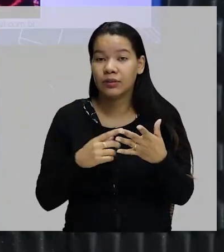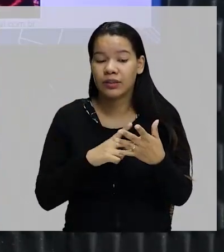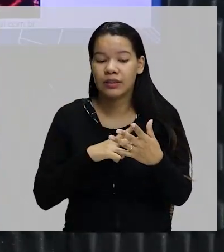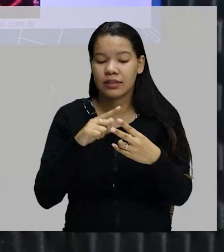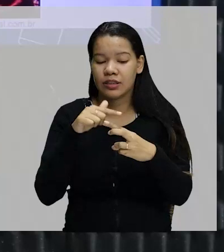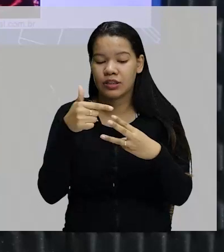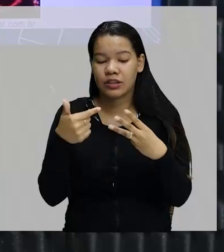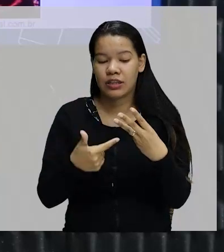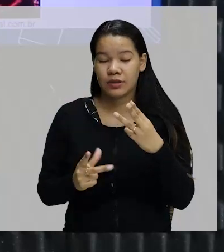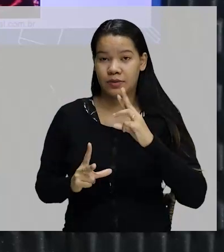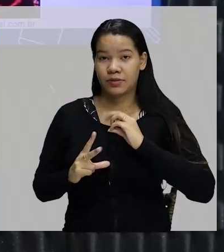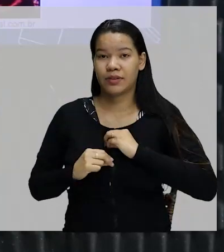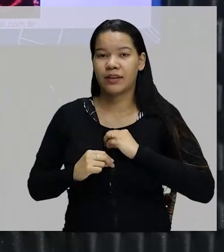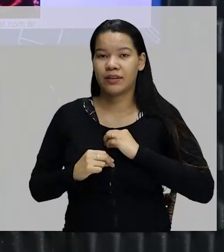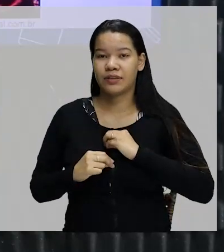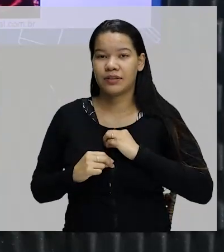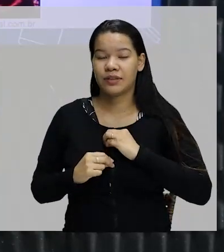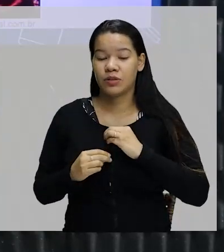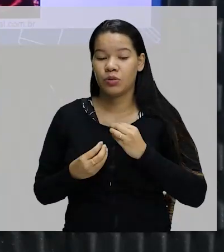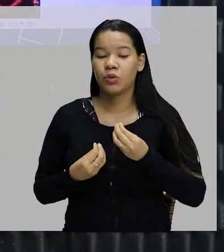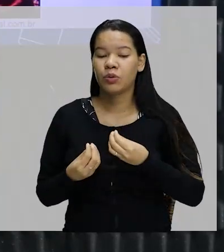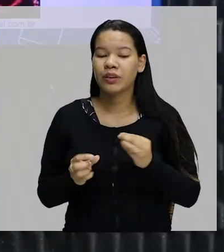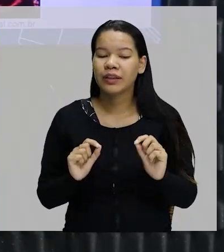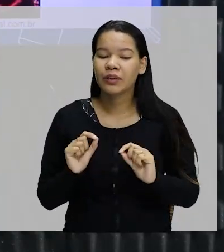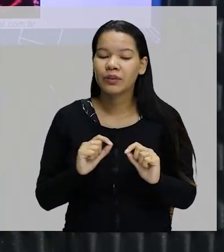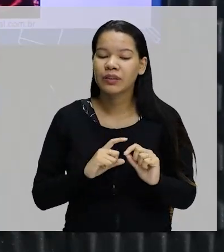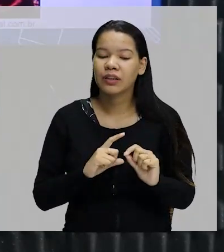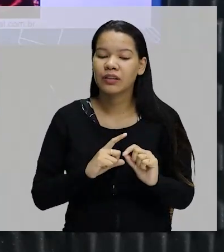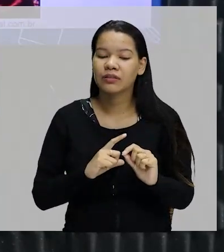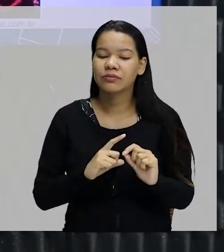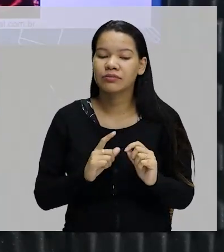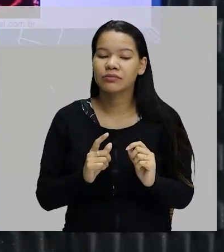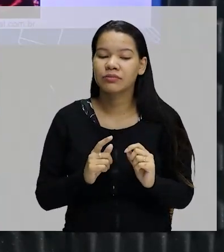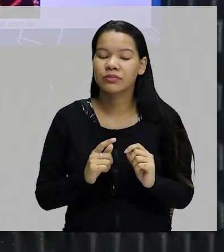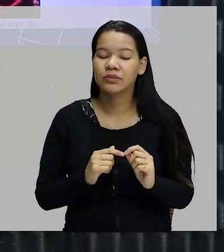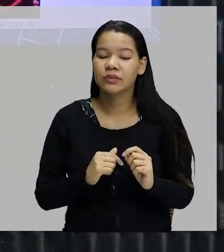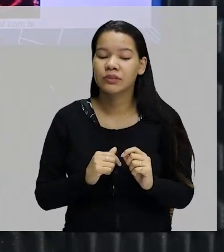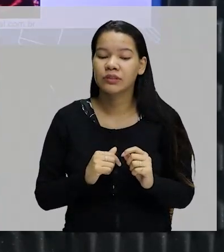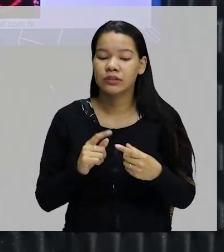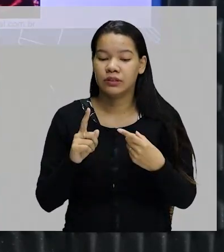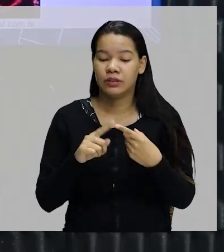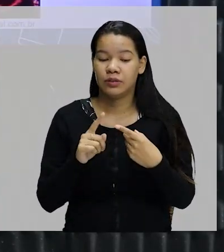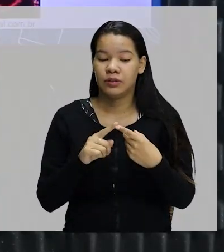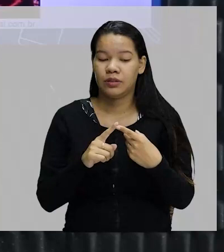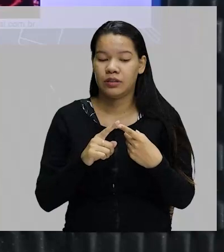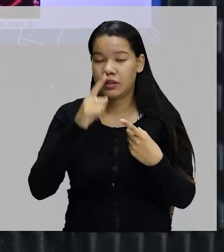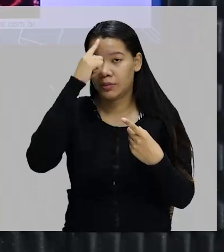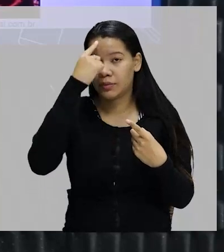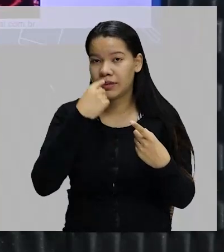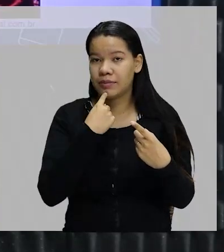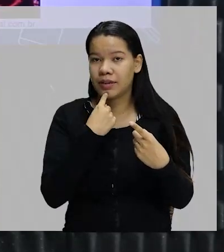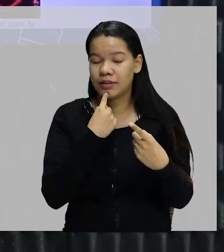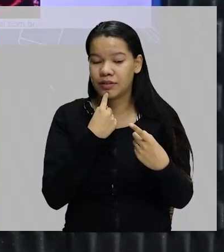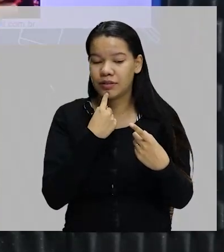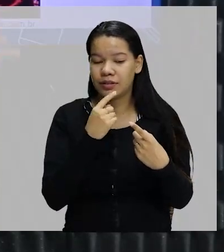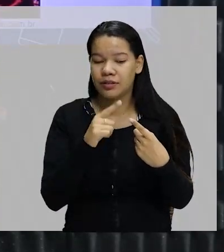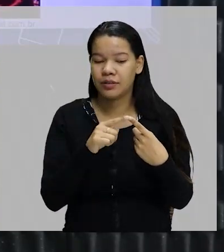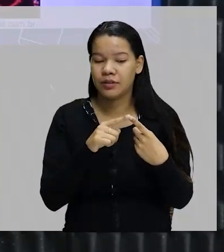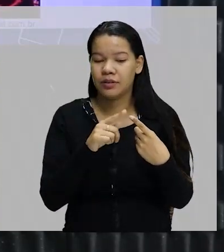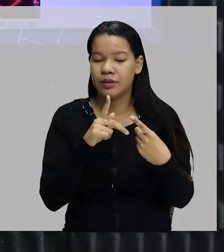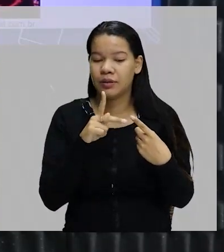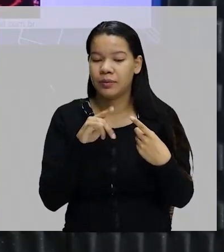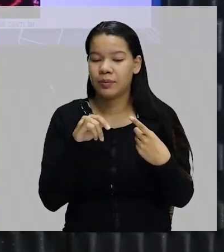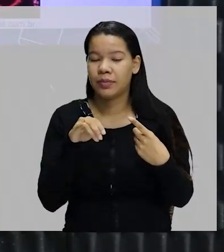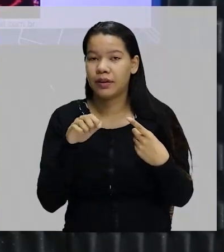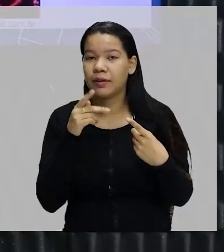O que eu trouxe dessa primeira imagem aqui para vocês? Está aqui, figurada aqui, ó, pai Francisco e mãe Catirina. Aqui está